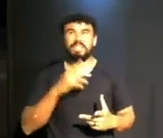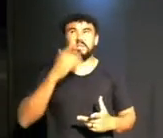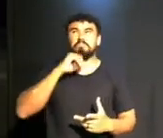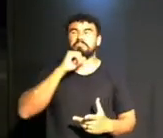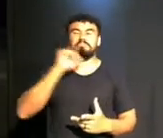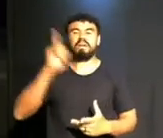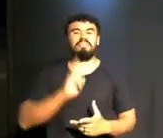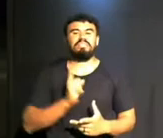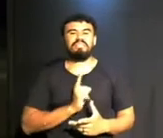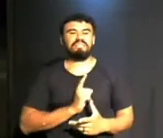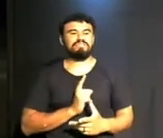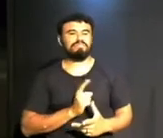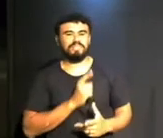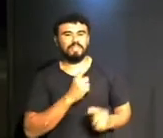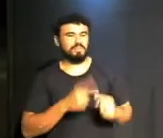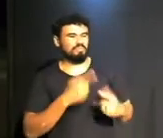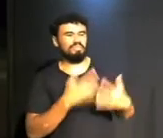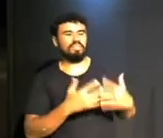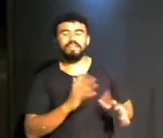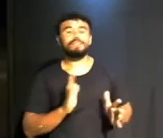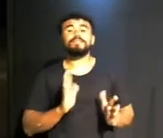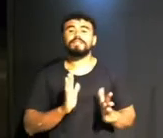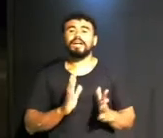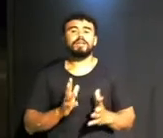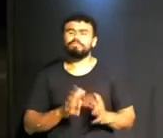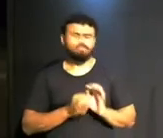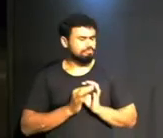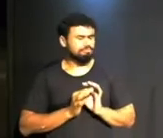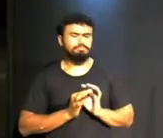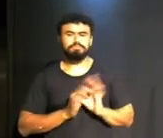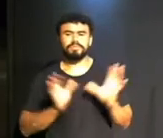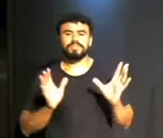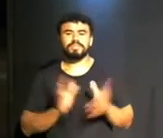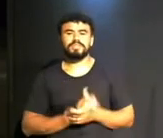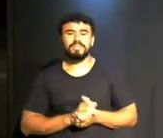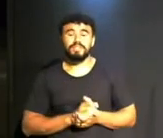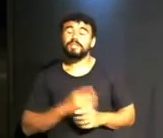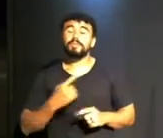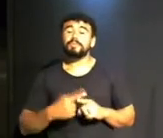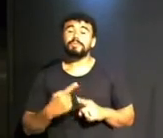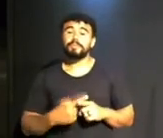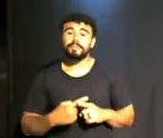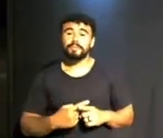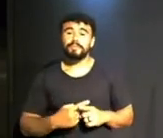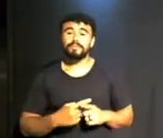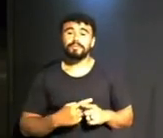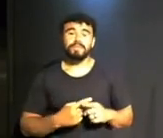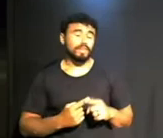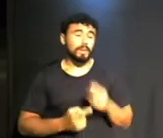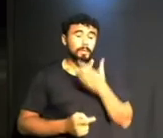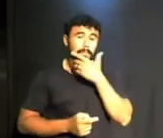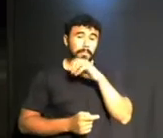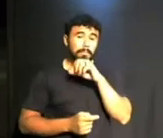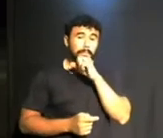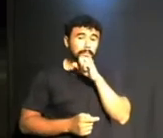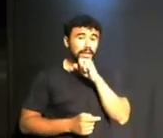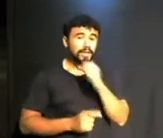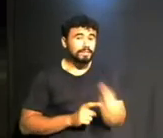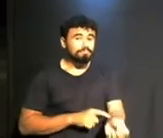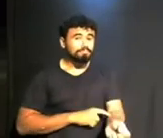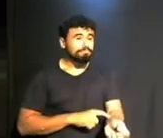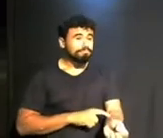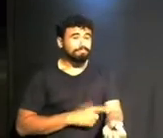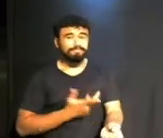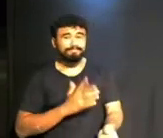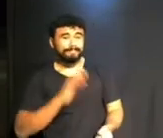dificuldades de se lançar nos Braços do Pai Celestial pelo simples fato porque o seu pai biológico tem